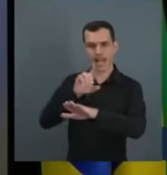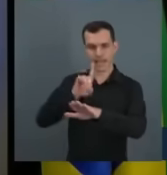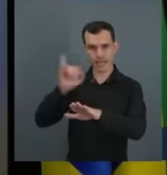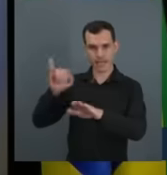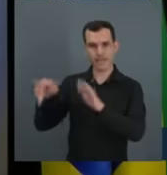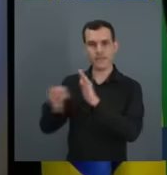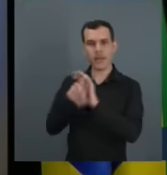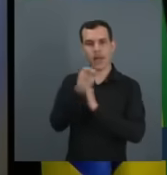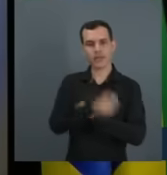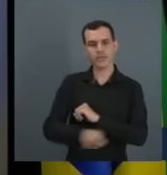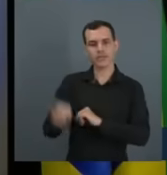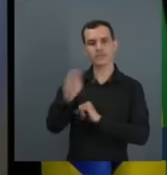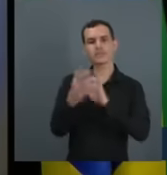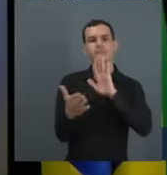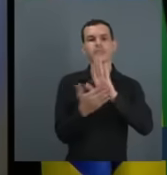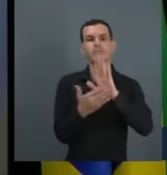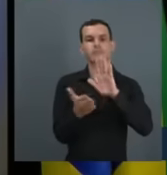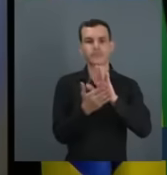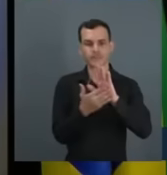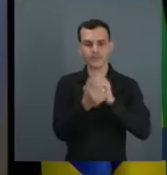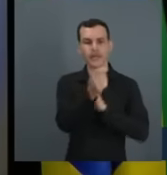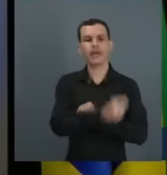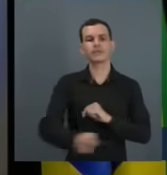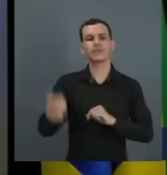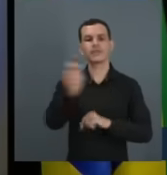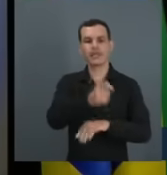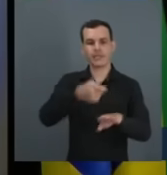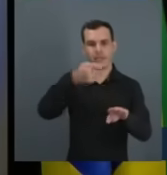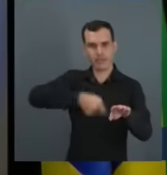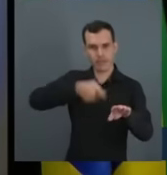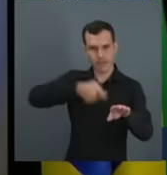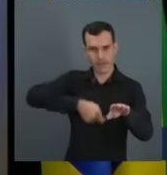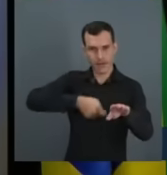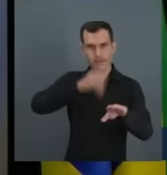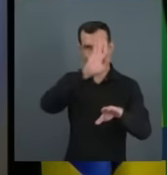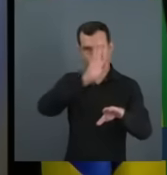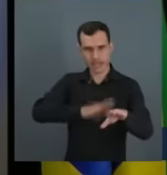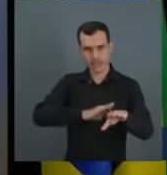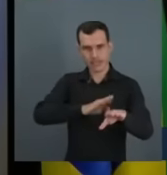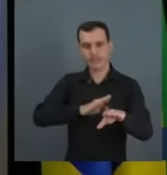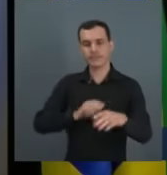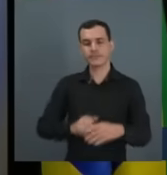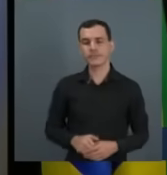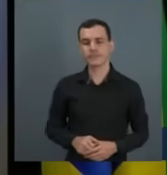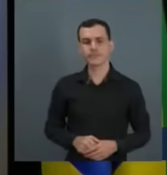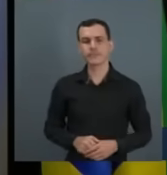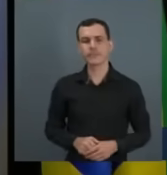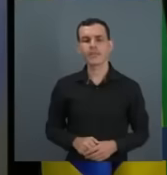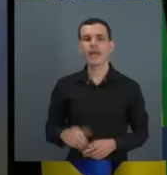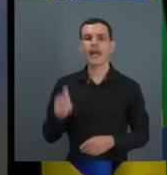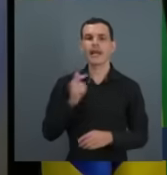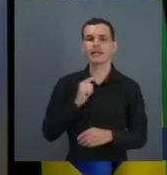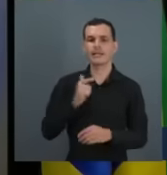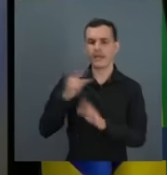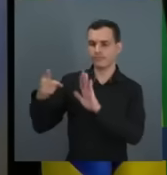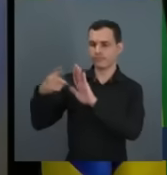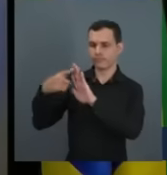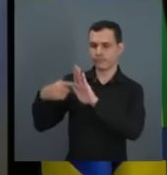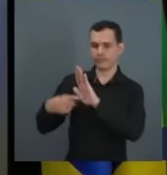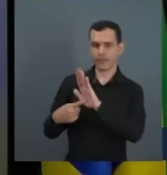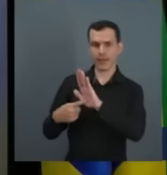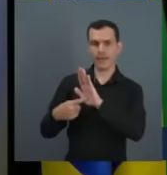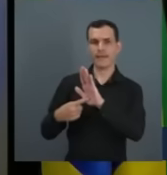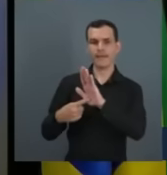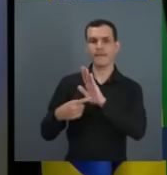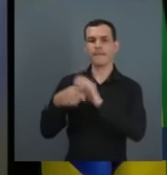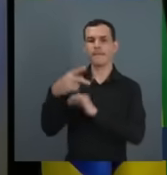Associação dos Magistrados Brasileiros, declarando inconstitucional o trecho do Código de Processo Civil que